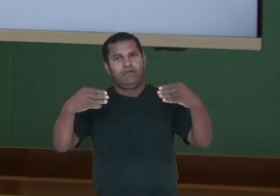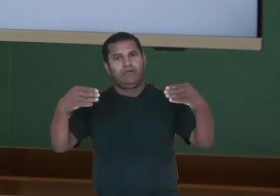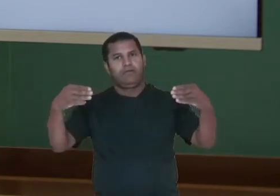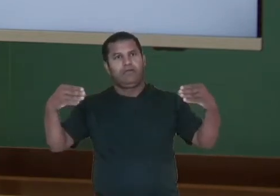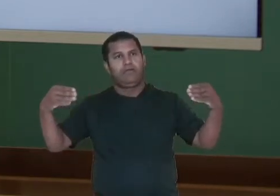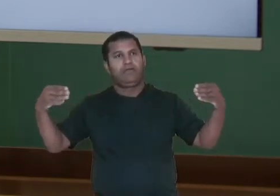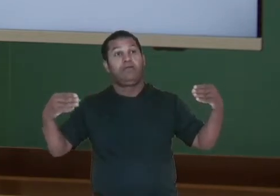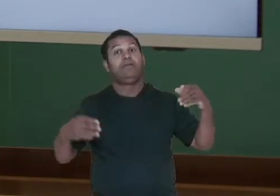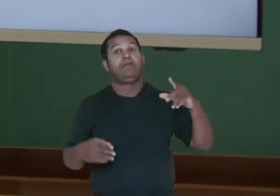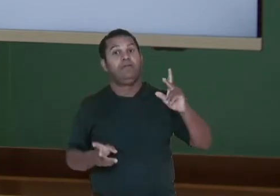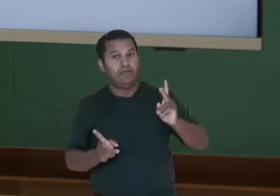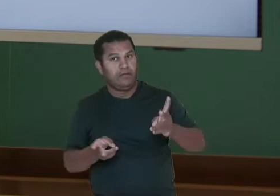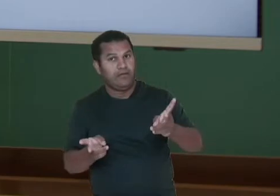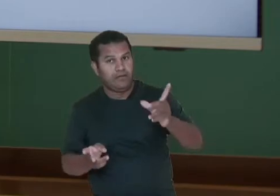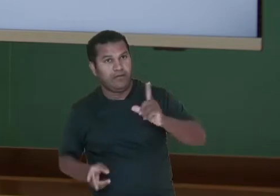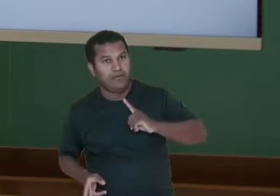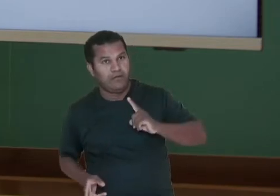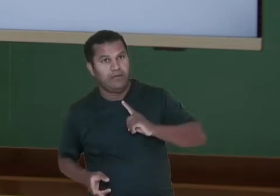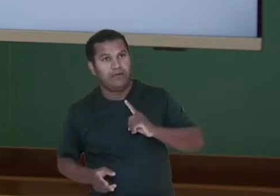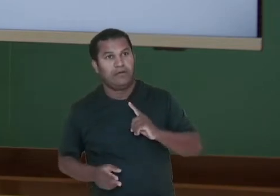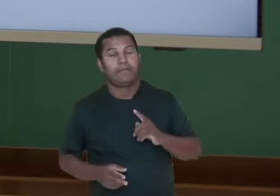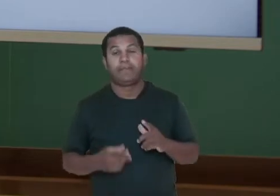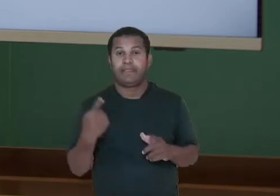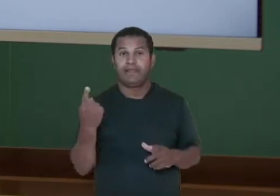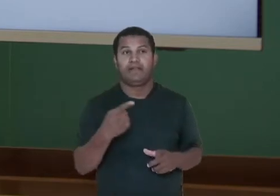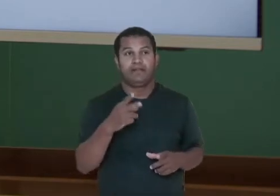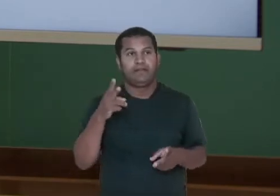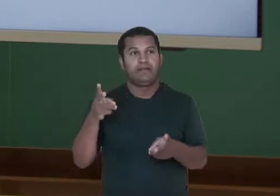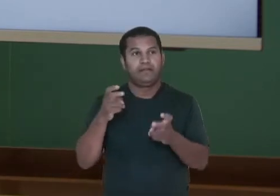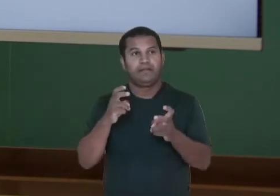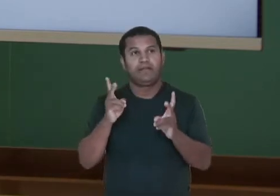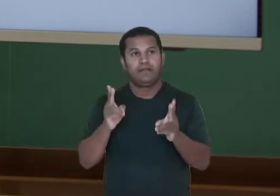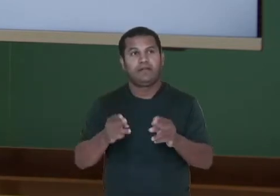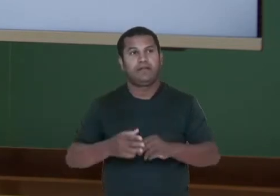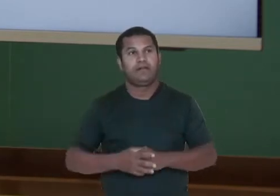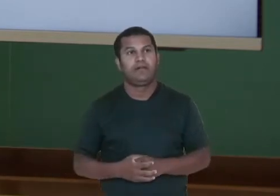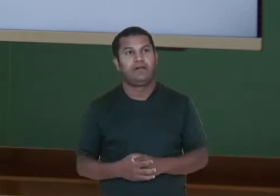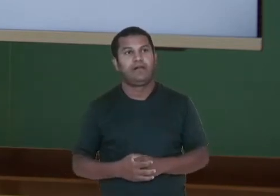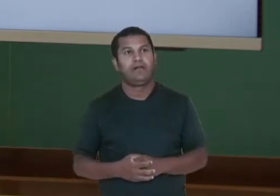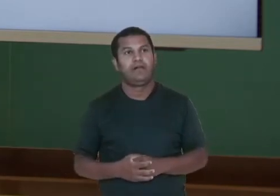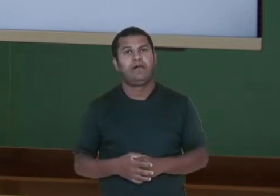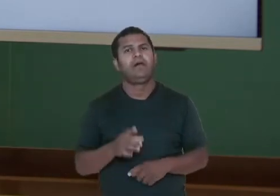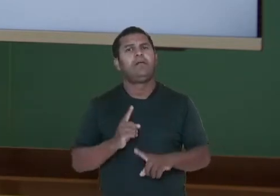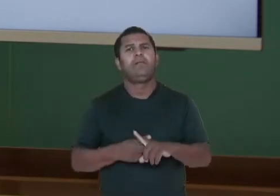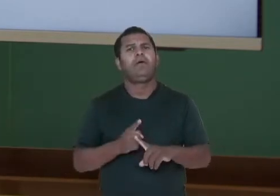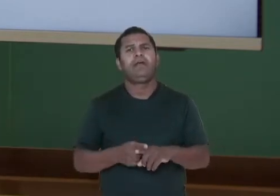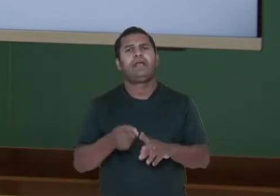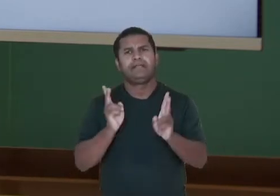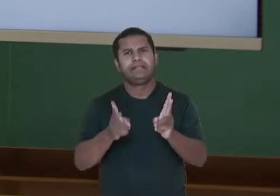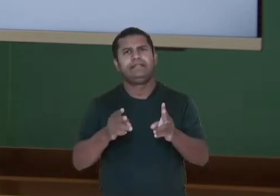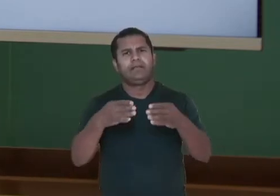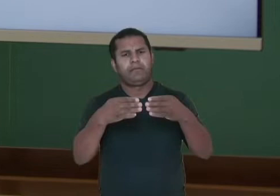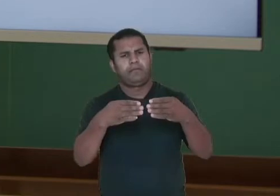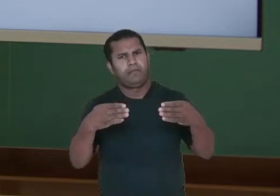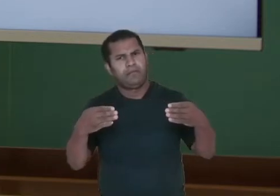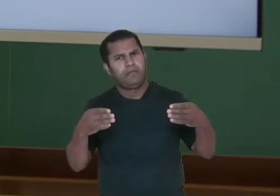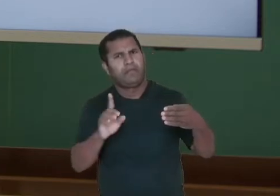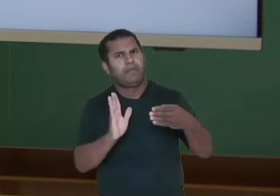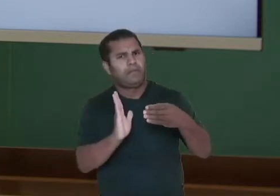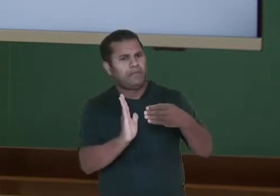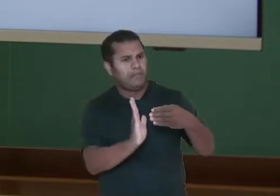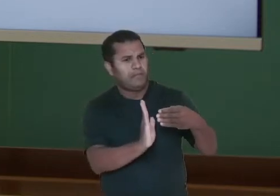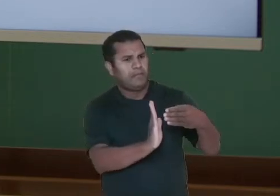certo? Não tão elegante quanto, mas, sim. Por que os patinadores eles vão para trás? Então, tudo isso nós